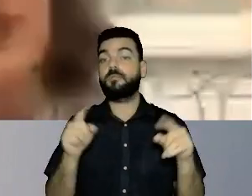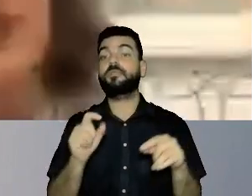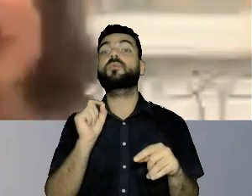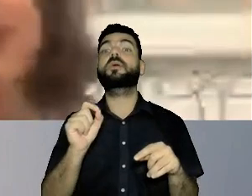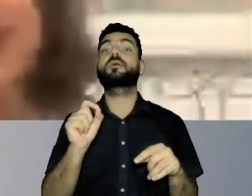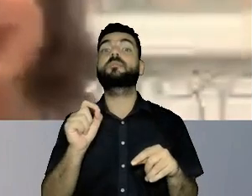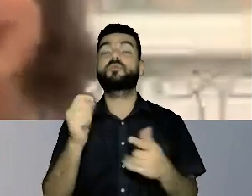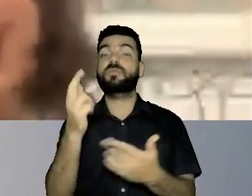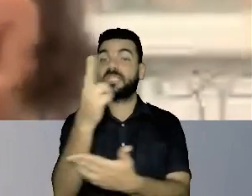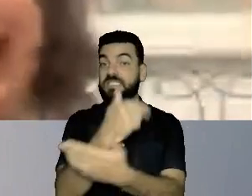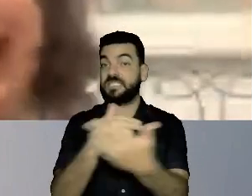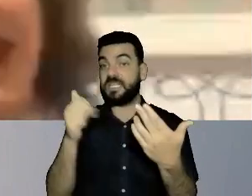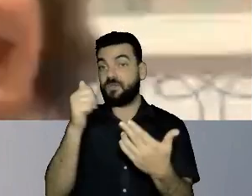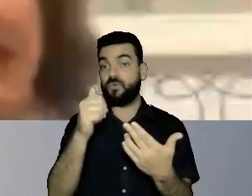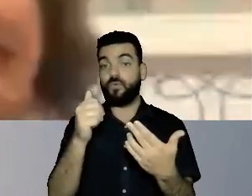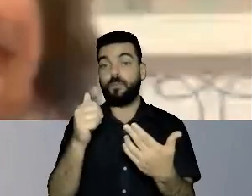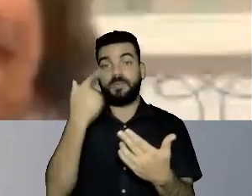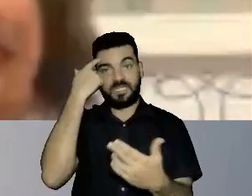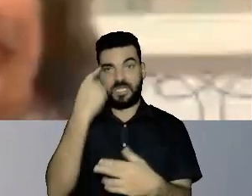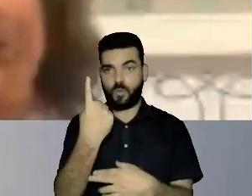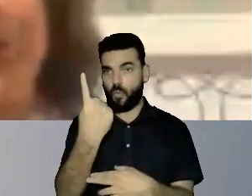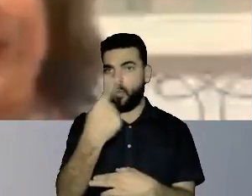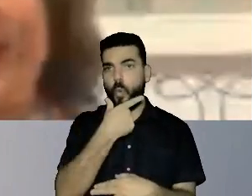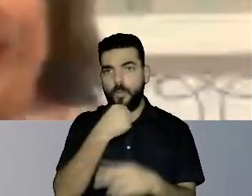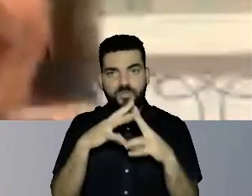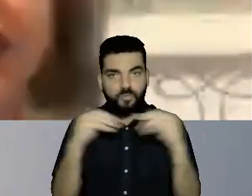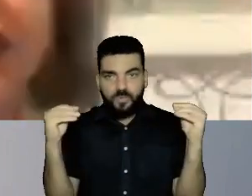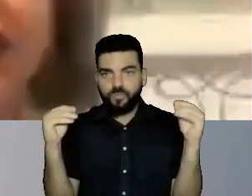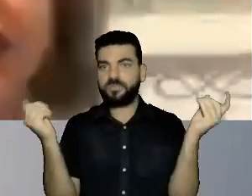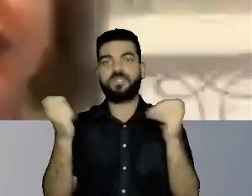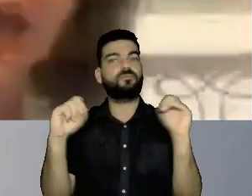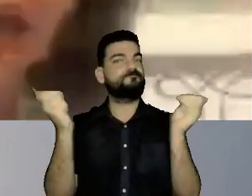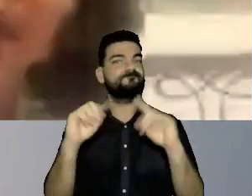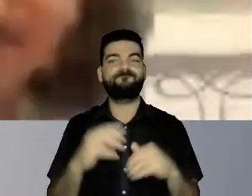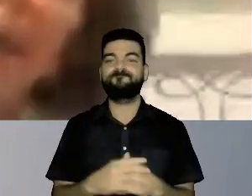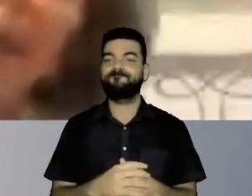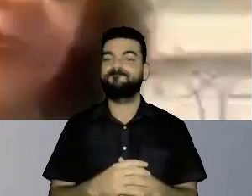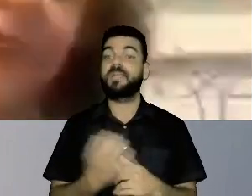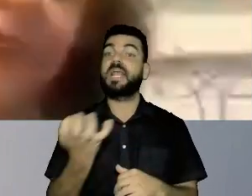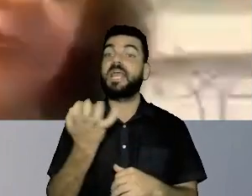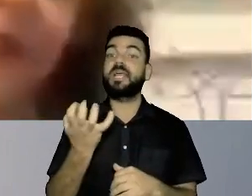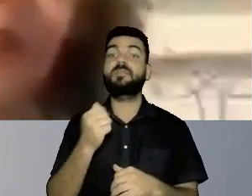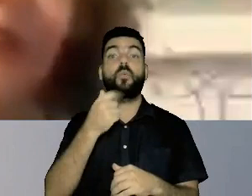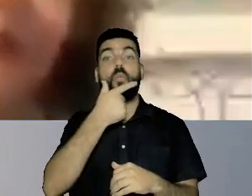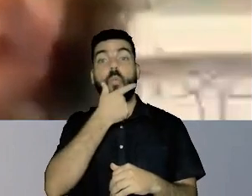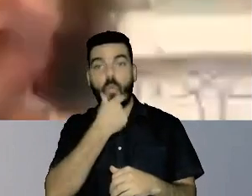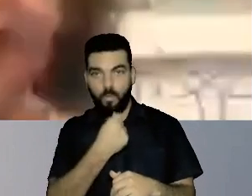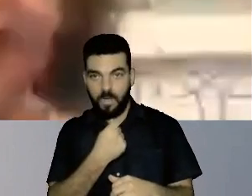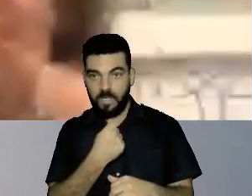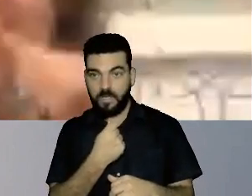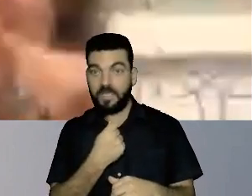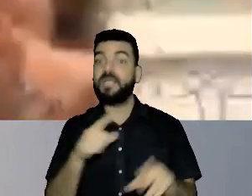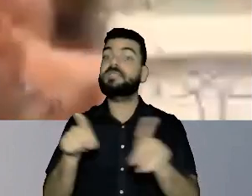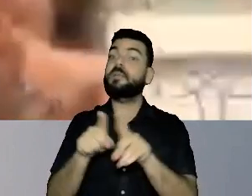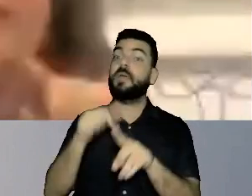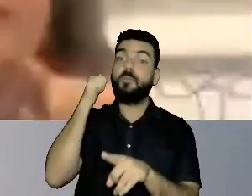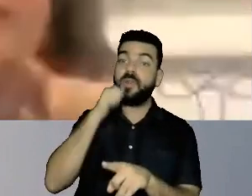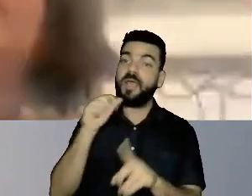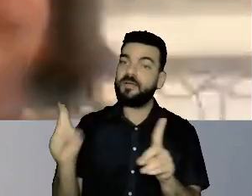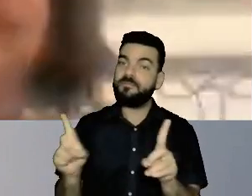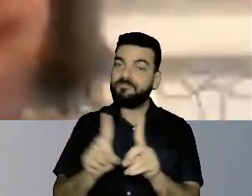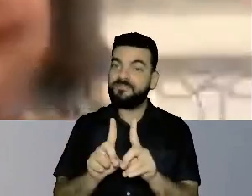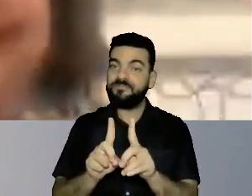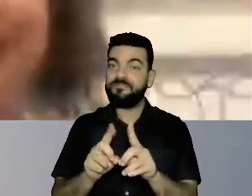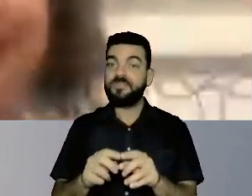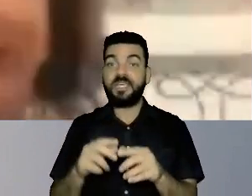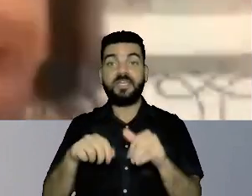memória. Então, eles começam o movimento começa a lutar para que aquele design não seja só um